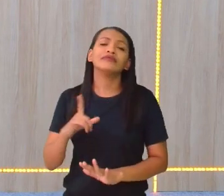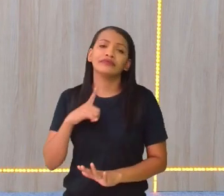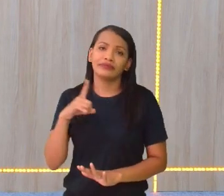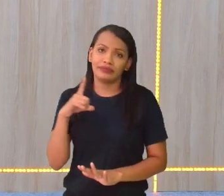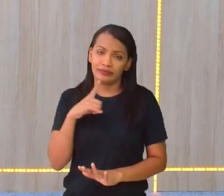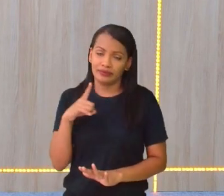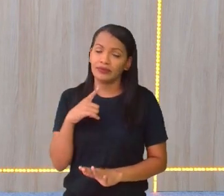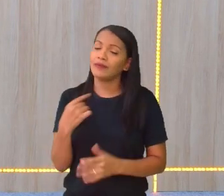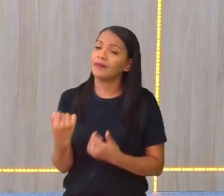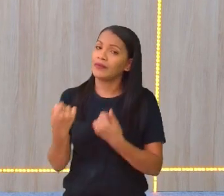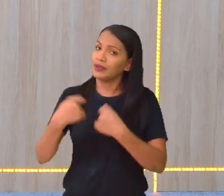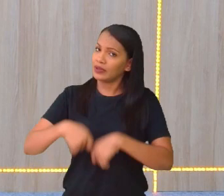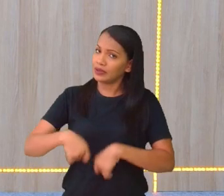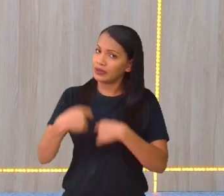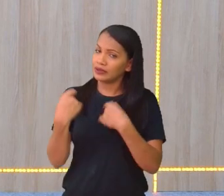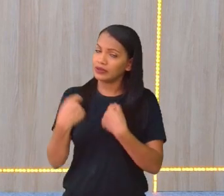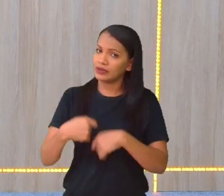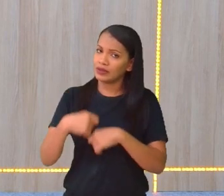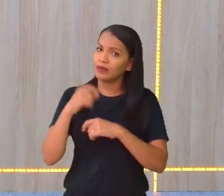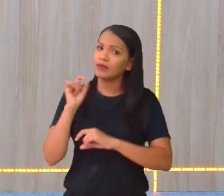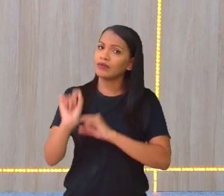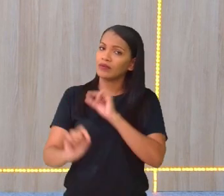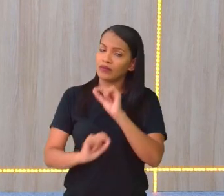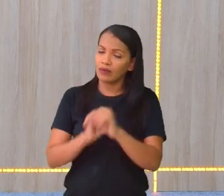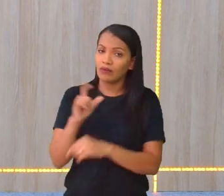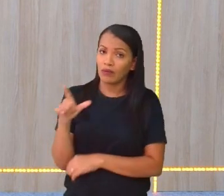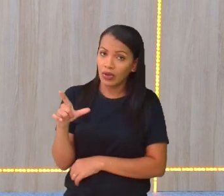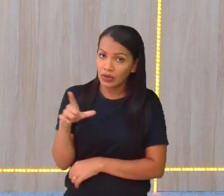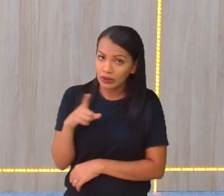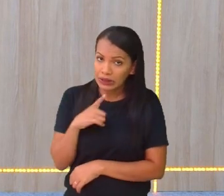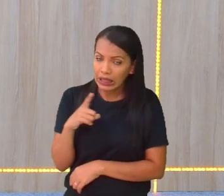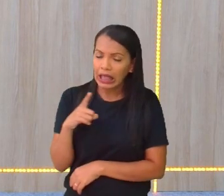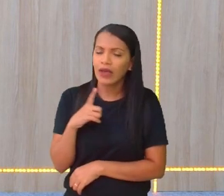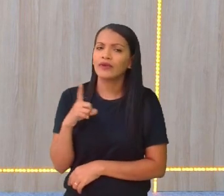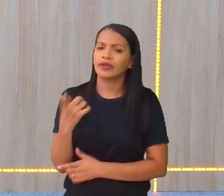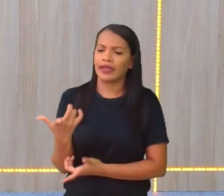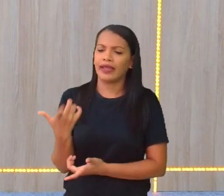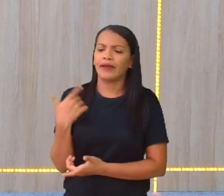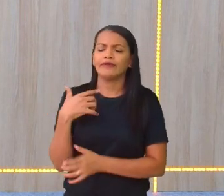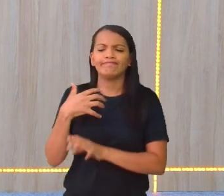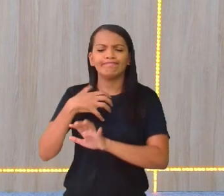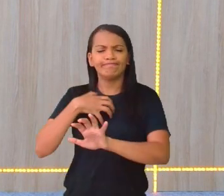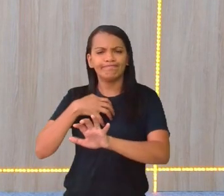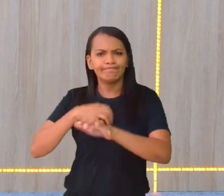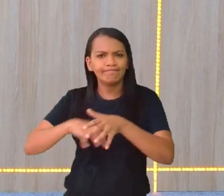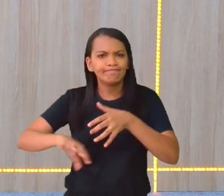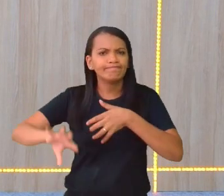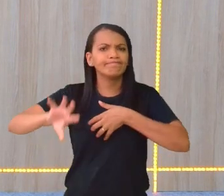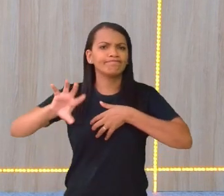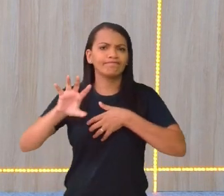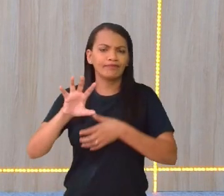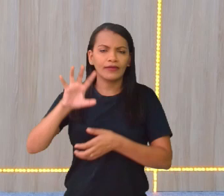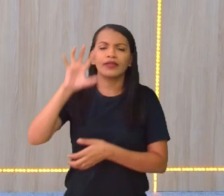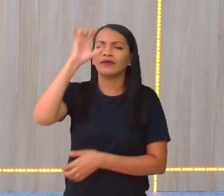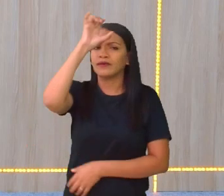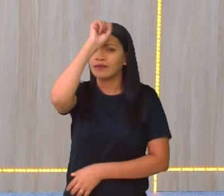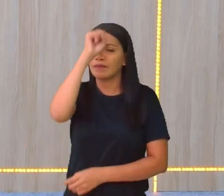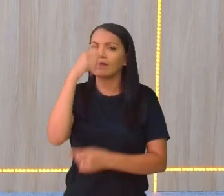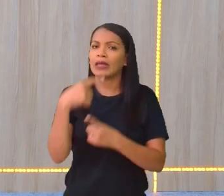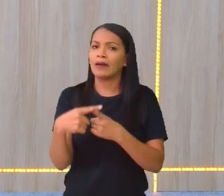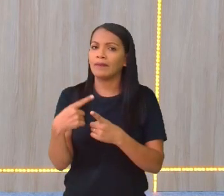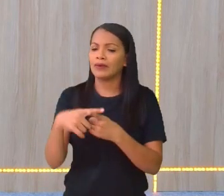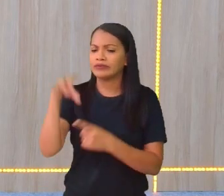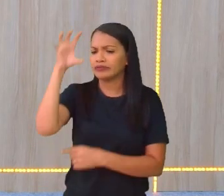mas precisamos passar a ter essa empatia, porque o aprendizado primeiro beneficia a